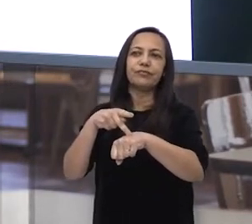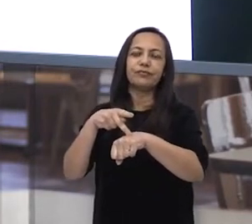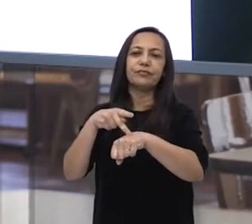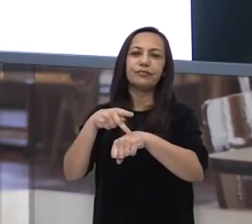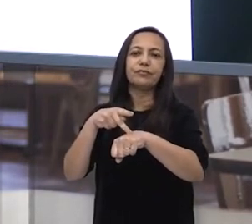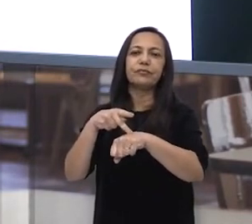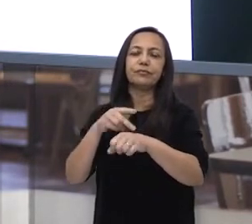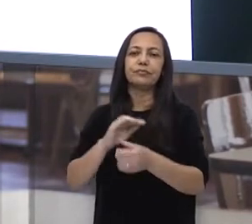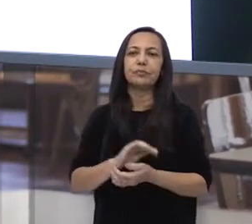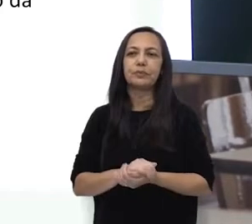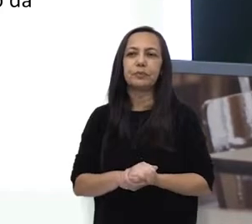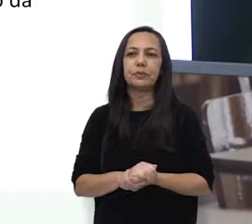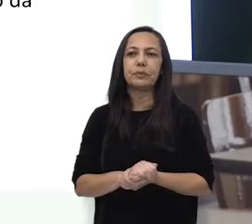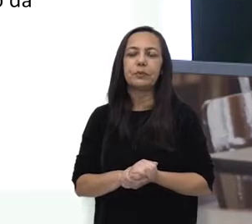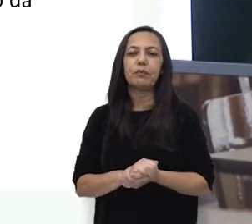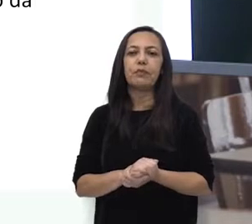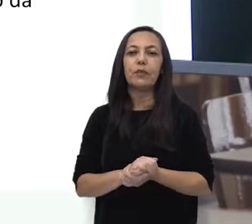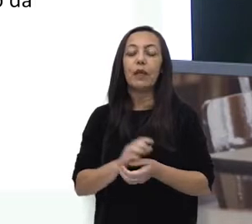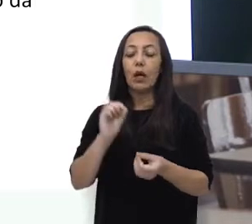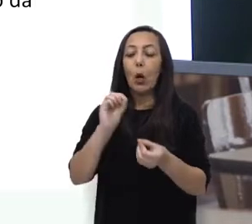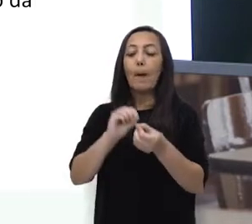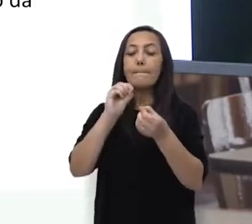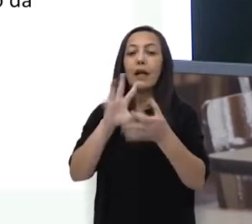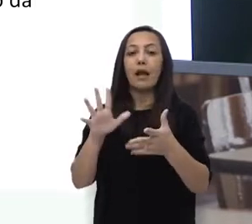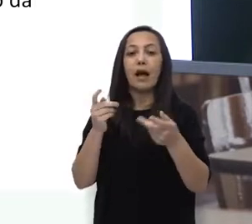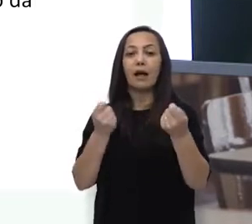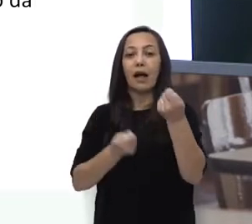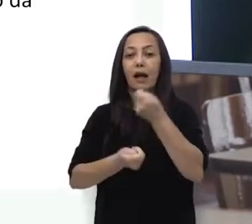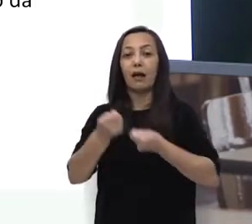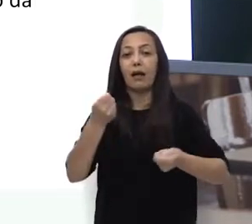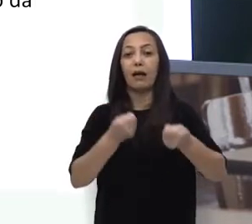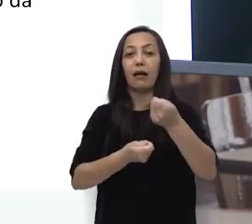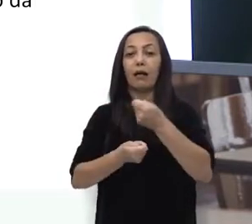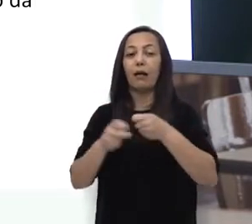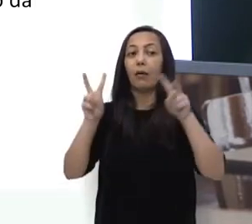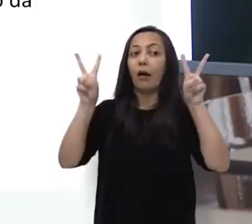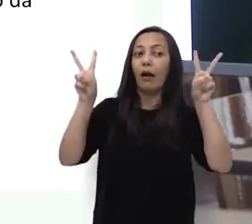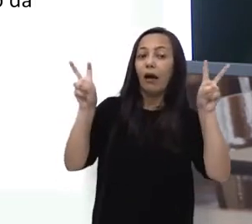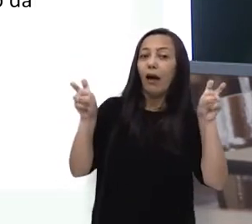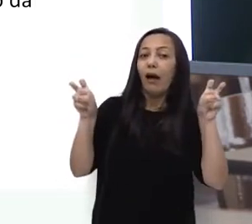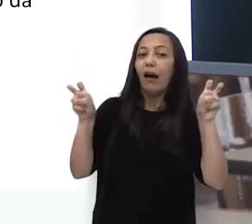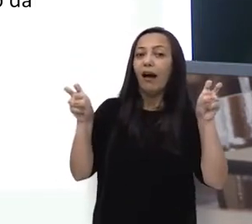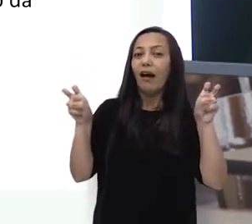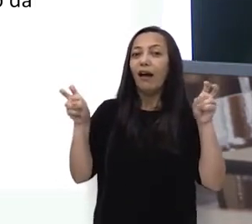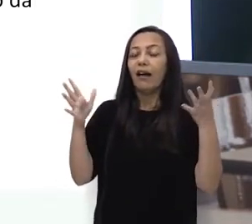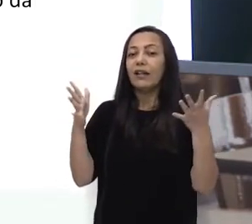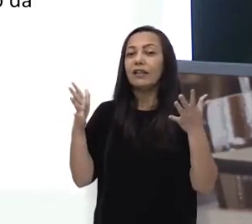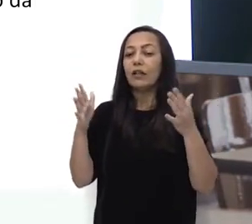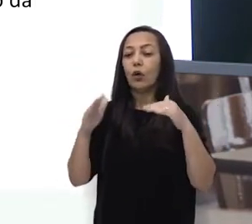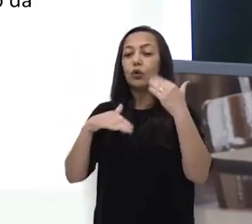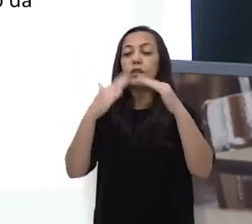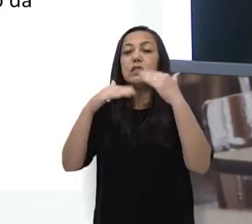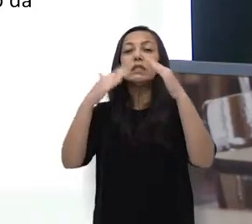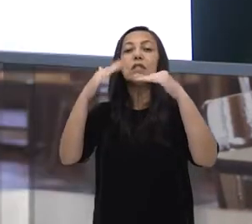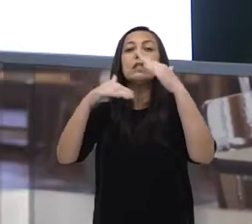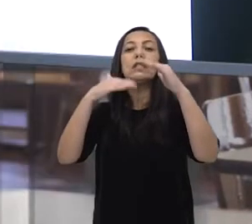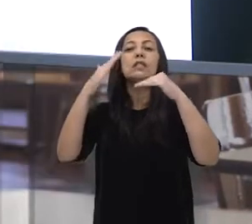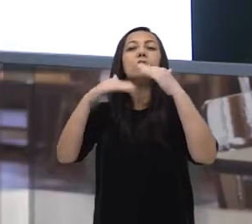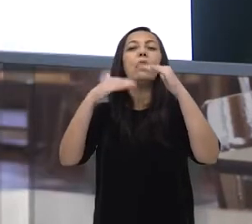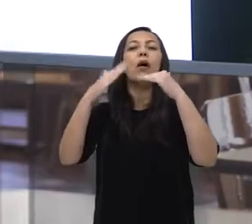Monetário Internacional. Esse milagre econômico aí que eu coloquei entre aspas, dizia que o crescimento,